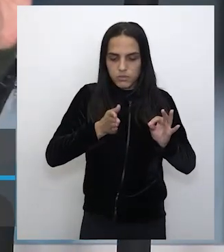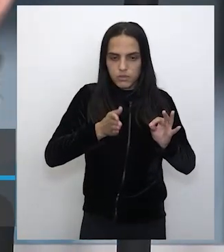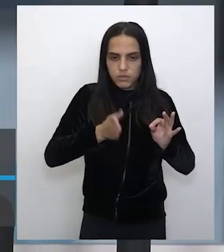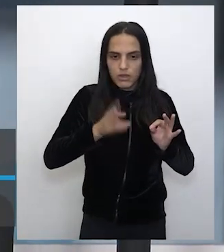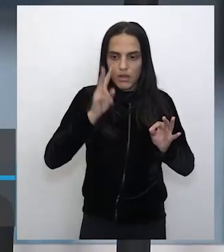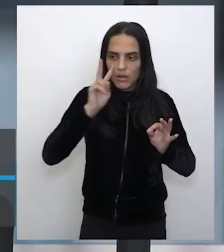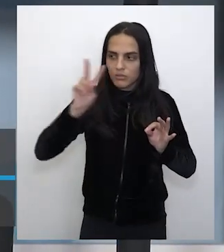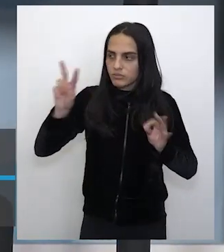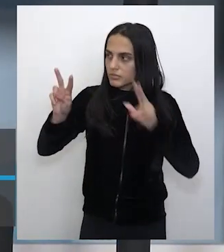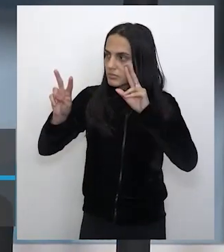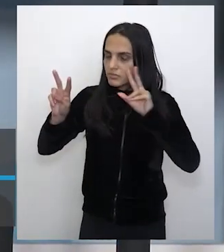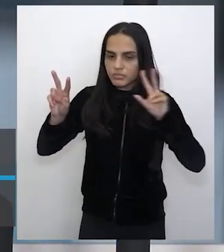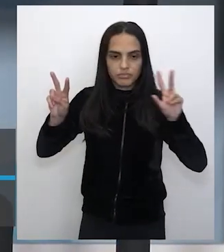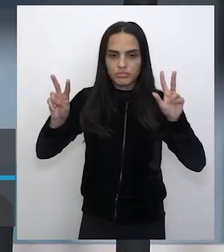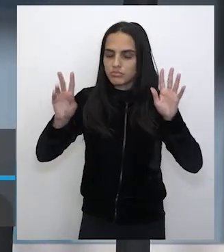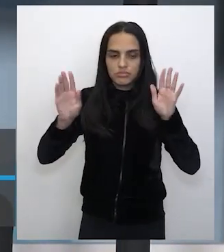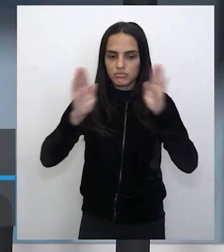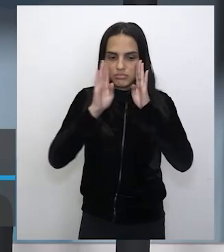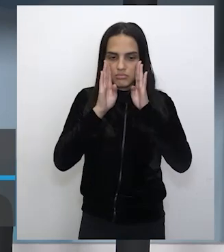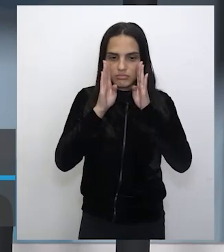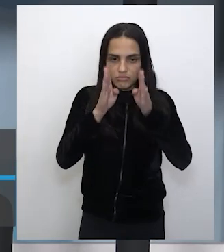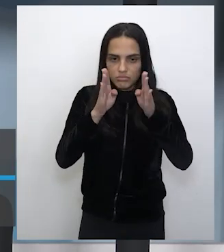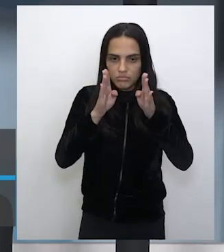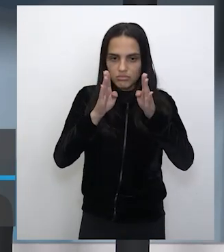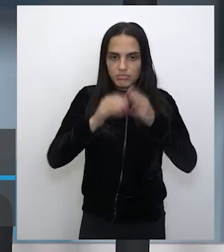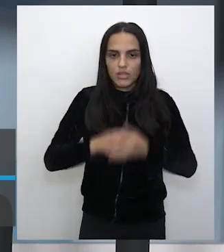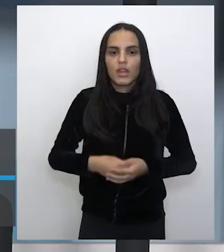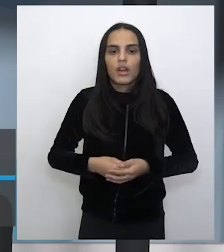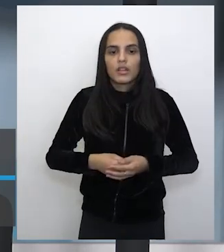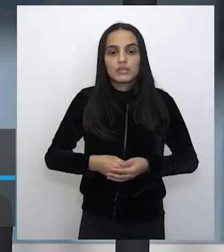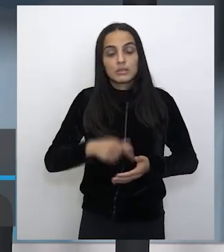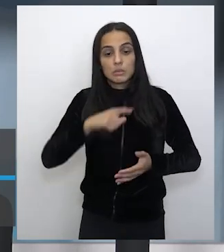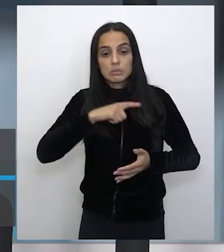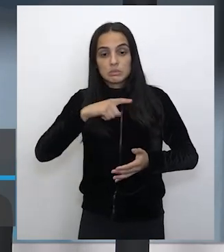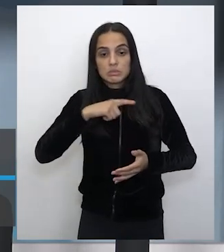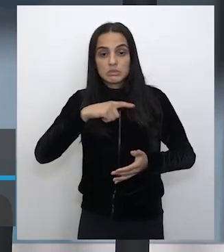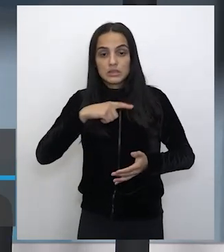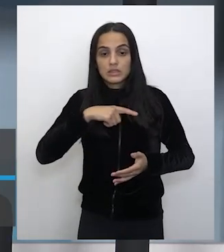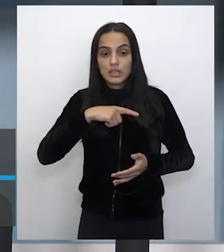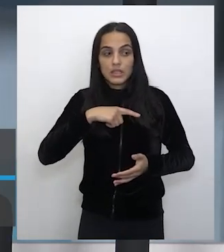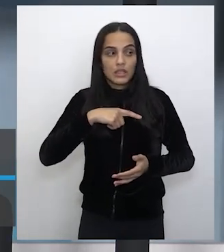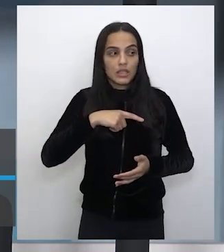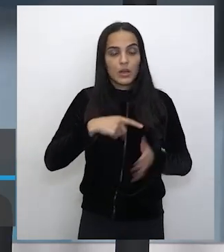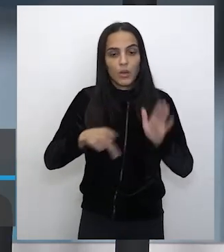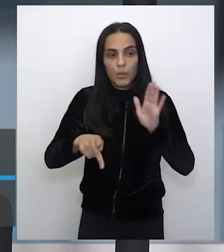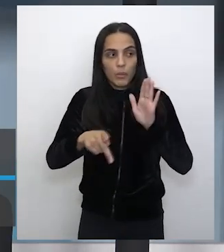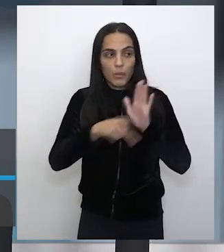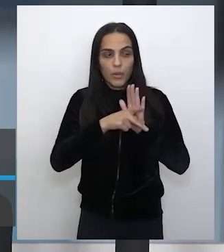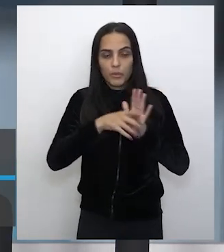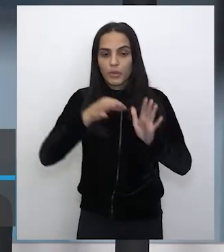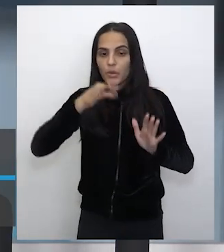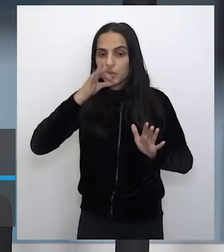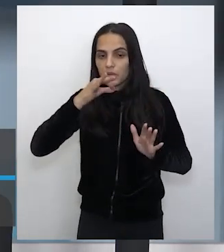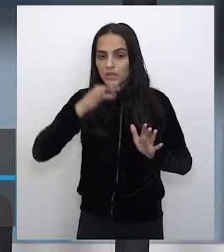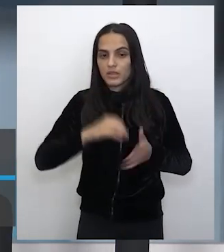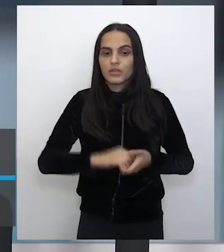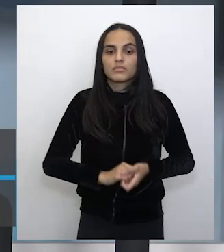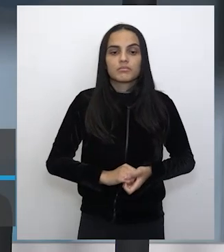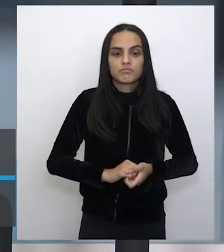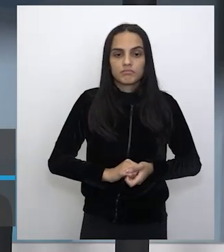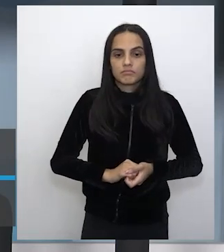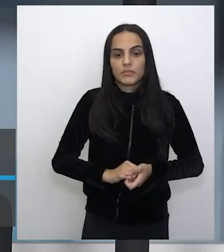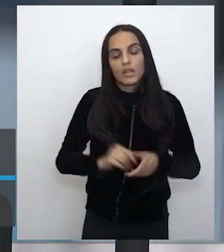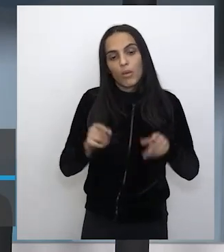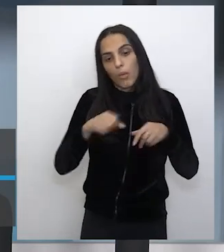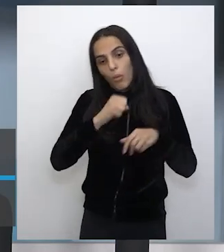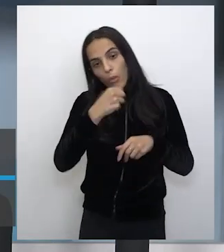olhar para os lados. Esse não olhar dos lados pode ser ter a sua própria visão, ou então, vou fazer um outro contexto. Você